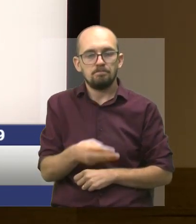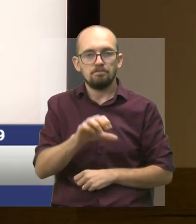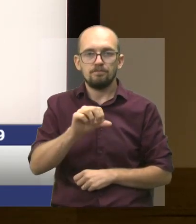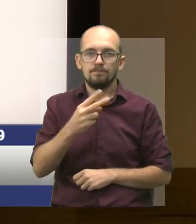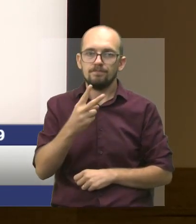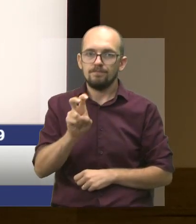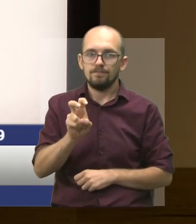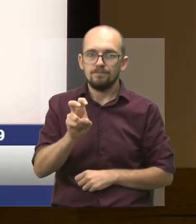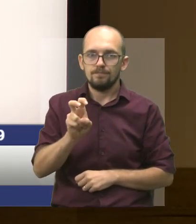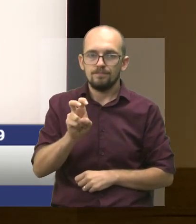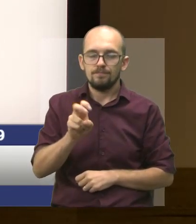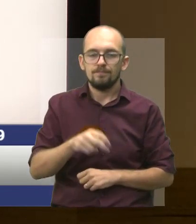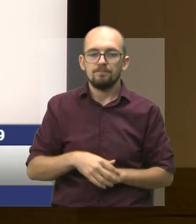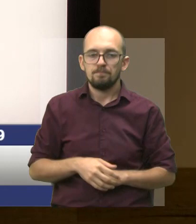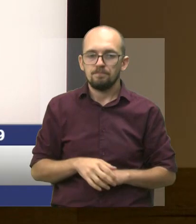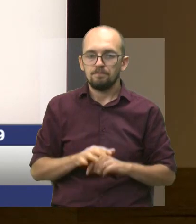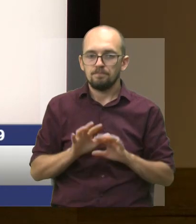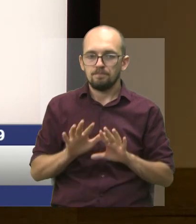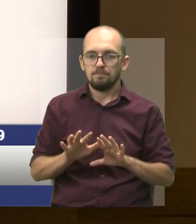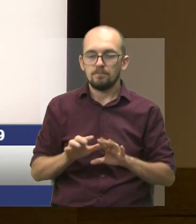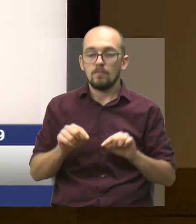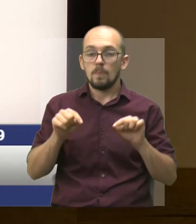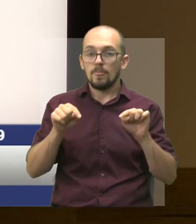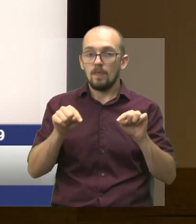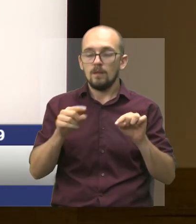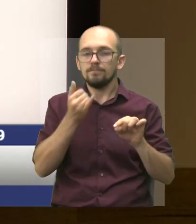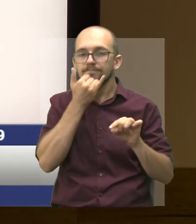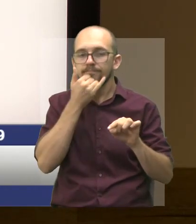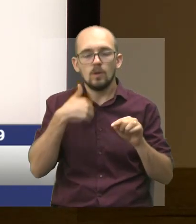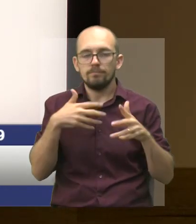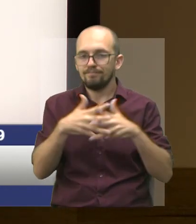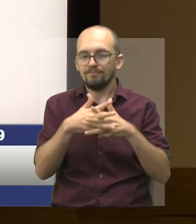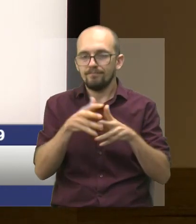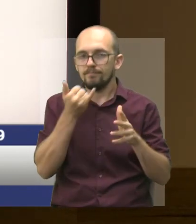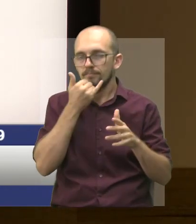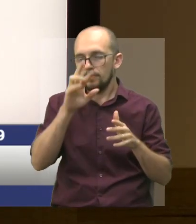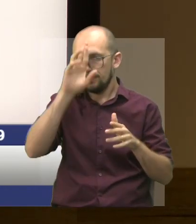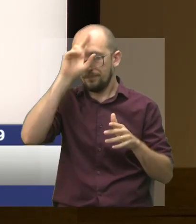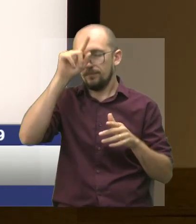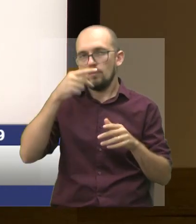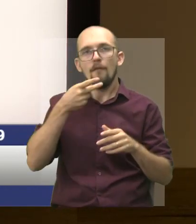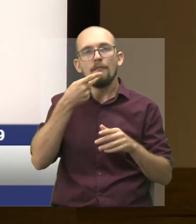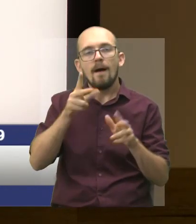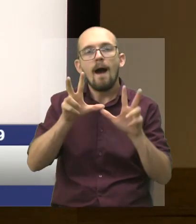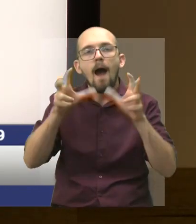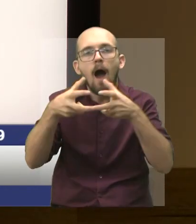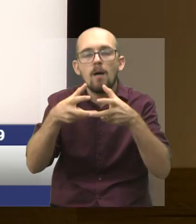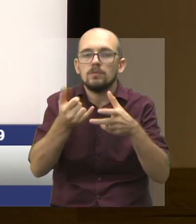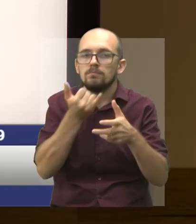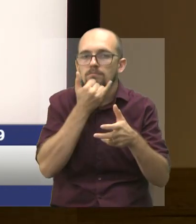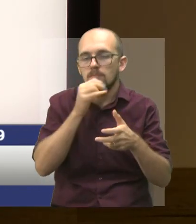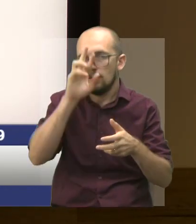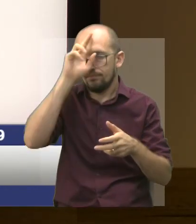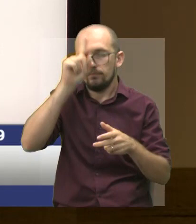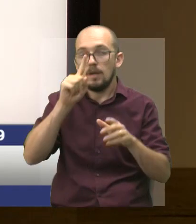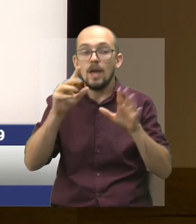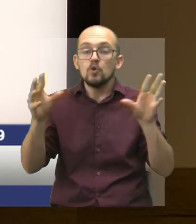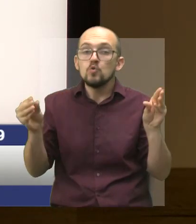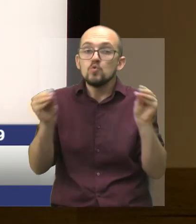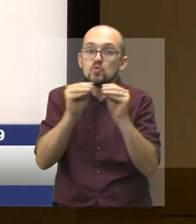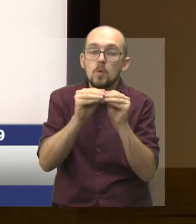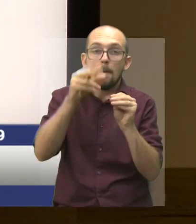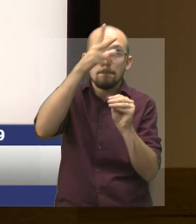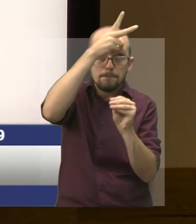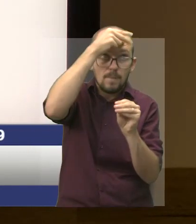R$ 403.925.000. Aqui é a Prefeitura mais a Câmara, viu, gente? Me perdoem, eu disse que era apenas a Câmara, mas é a